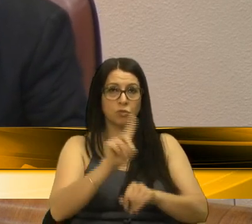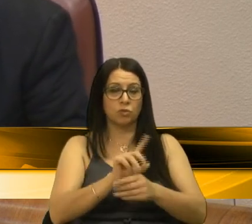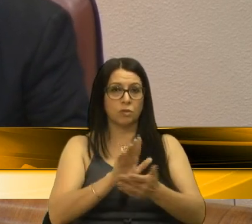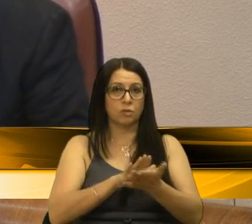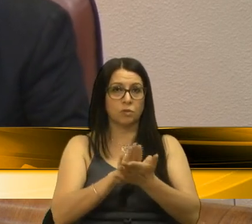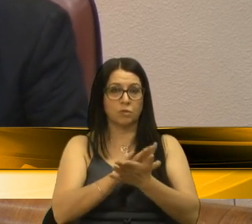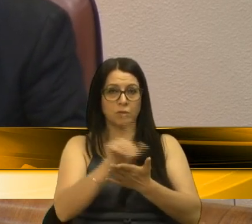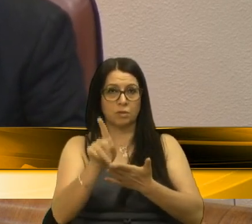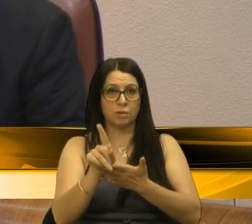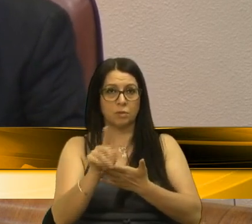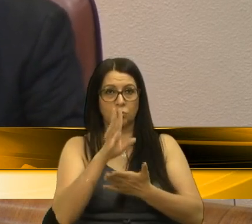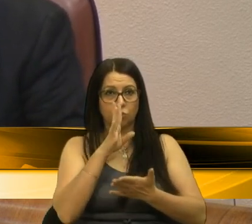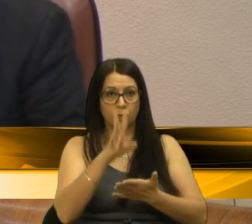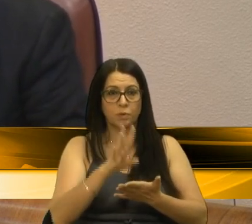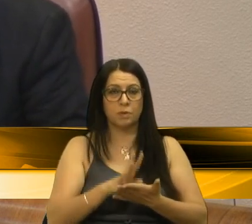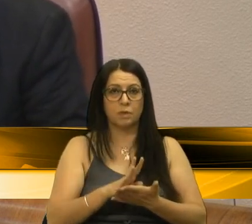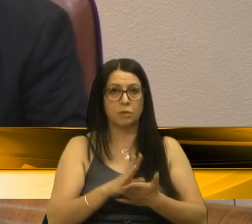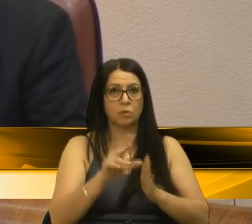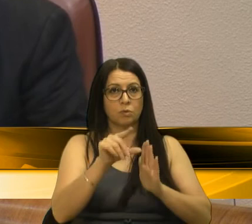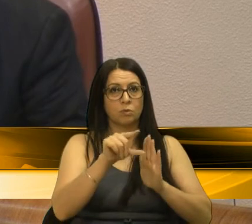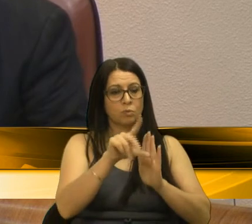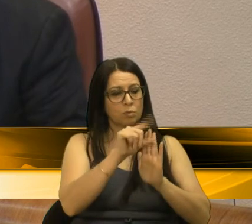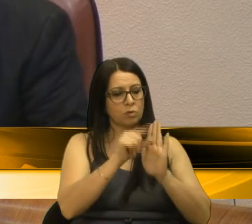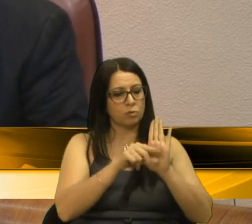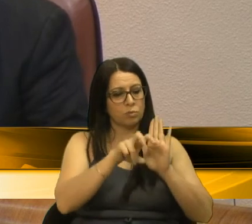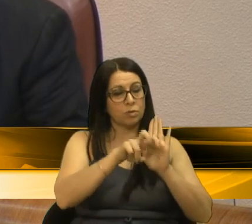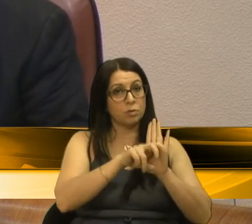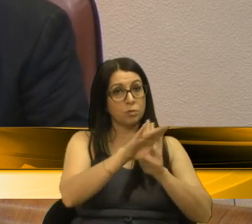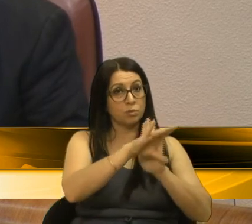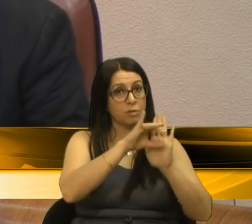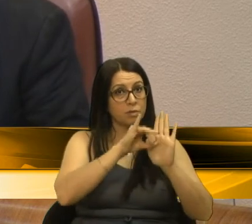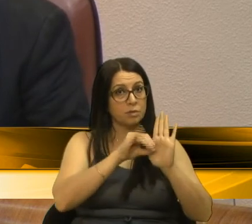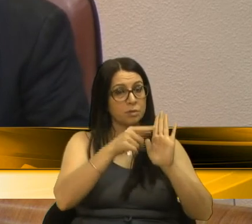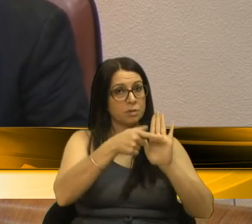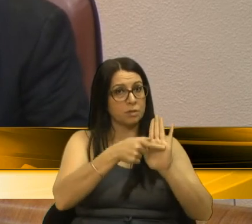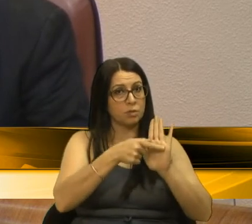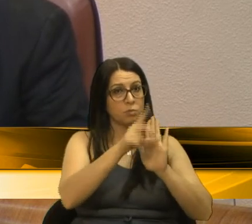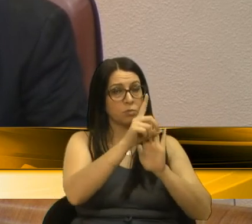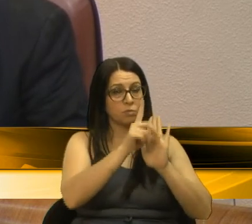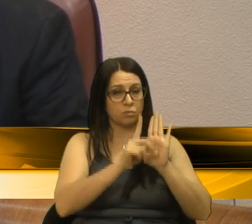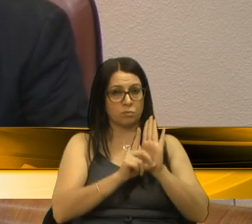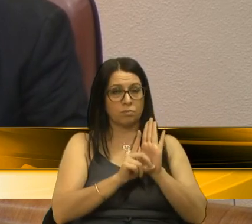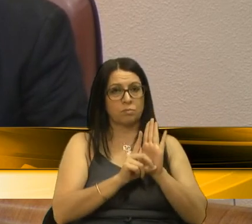notificação do acusado, nos termos do artigo 5º, inciso 7º, do Decreto